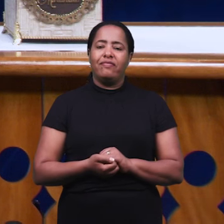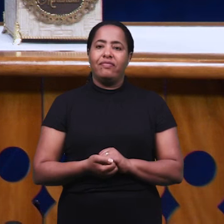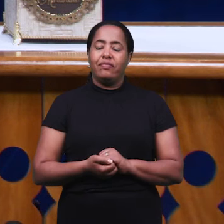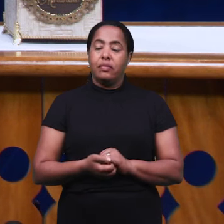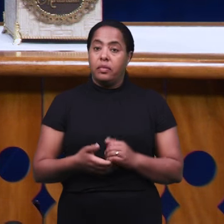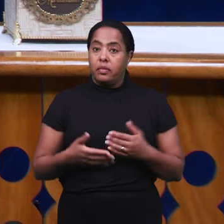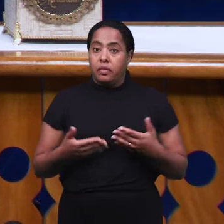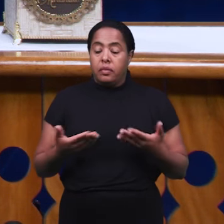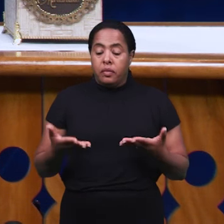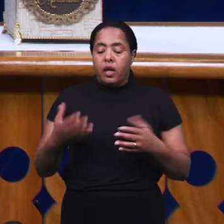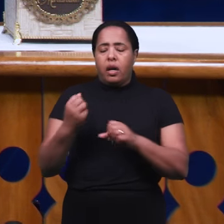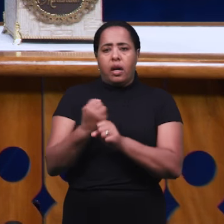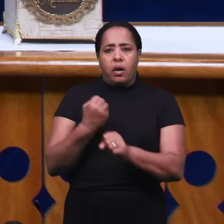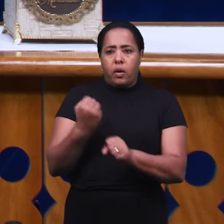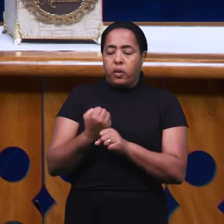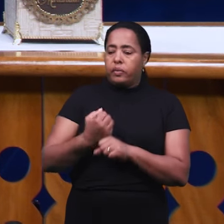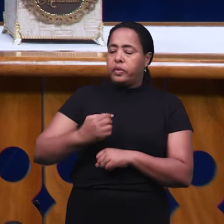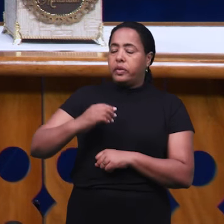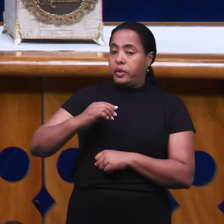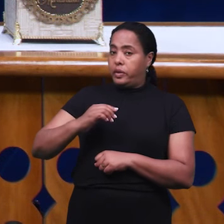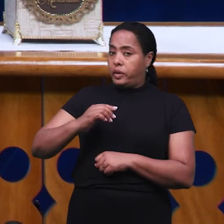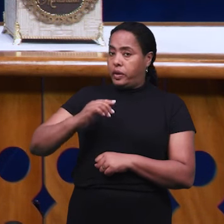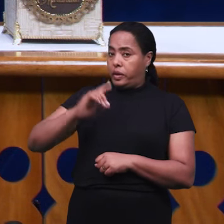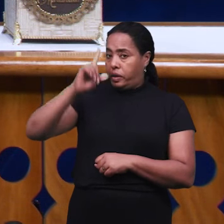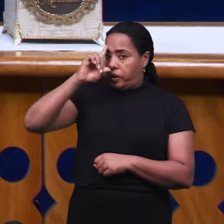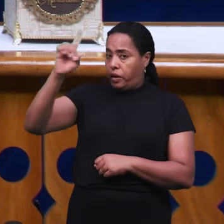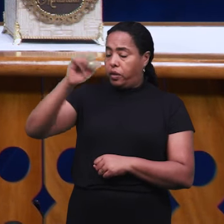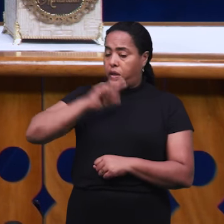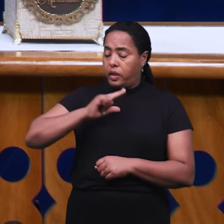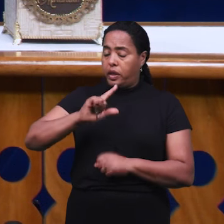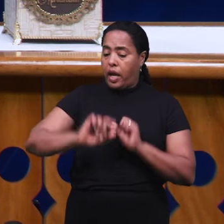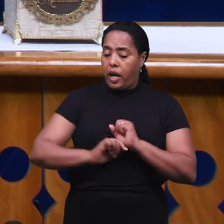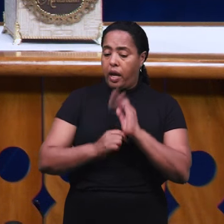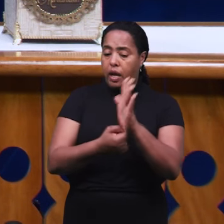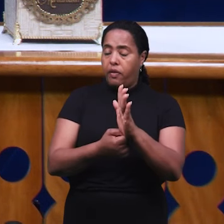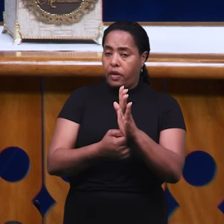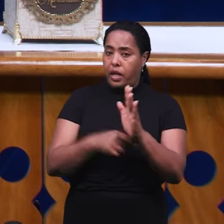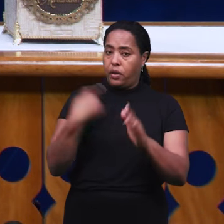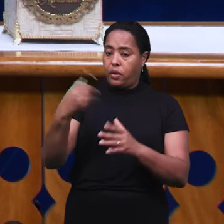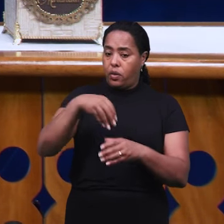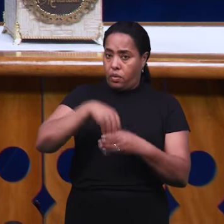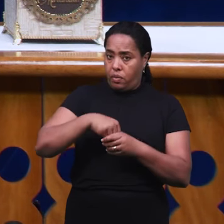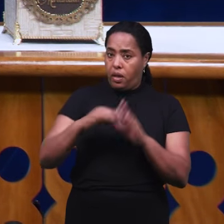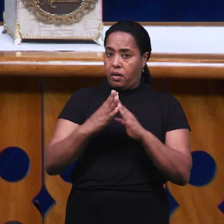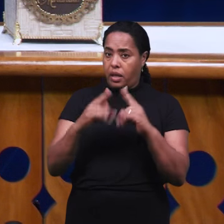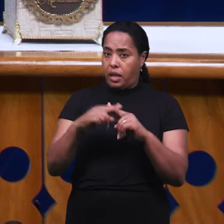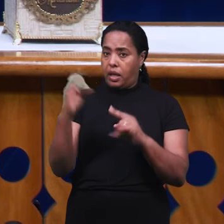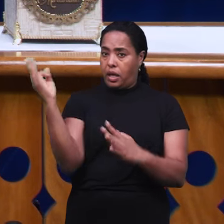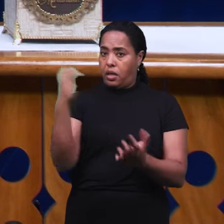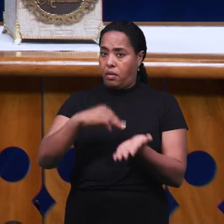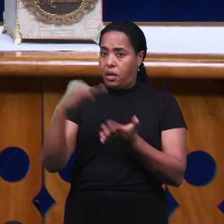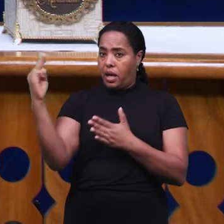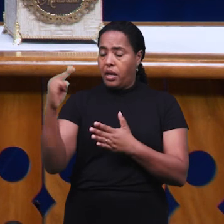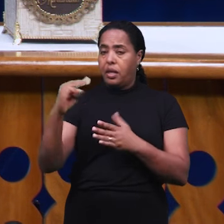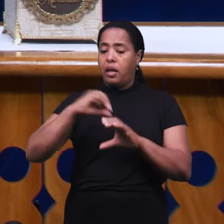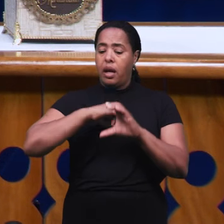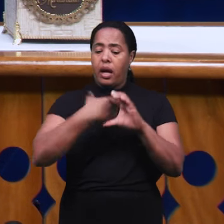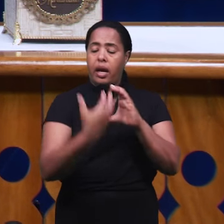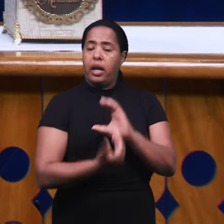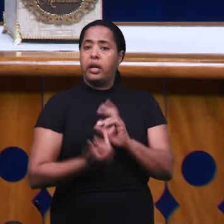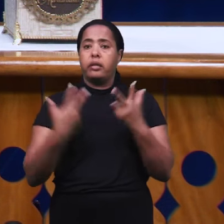Então, esta obra que Deus tem feito no nosso meio, da Igreja Cristã Maranata, tem essa